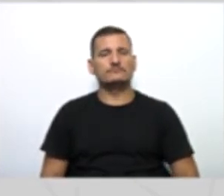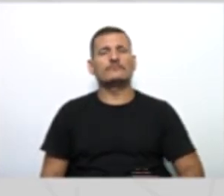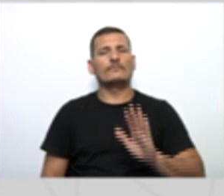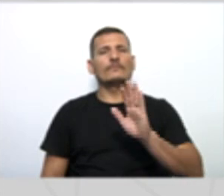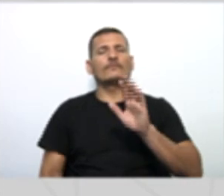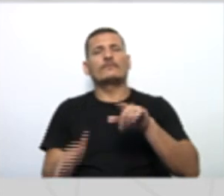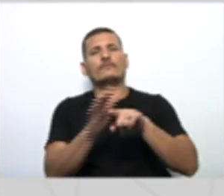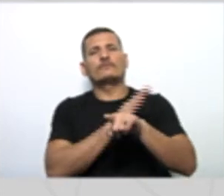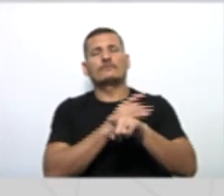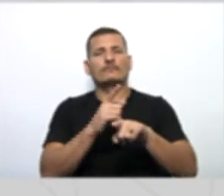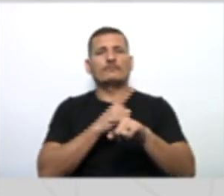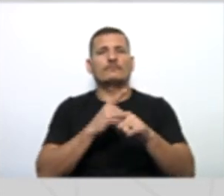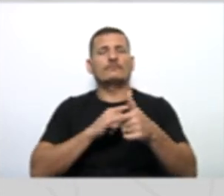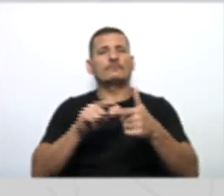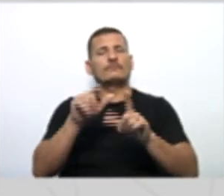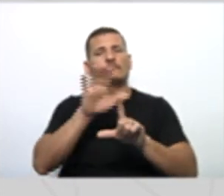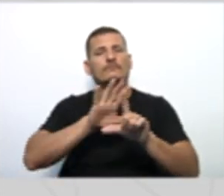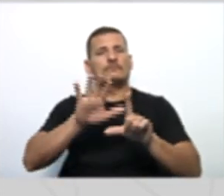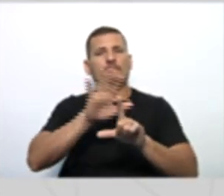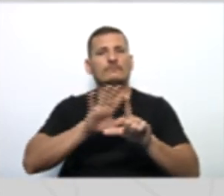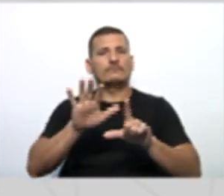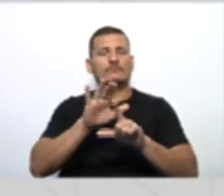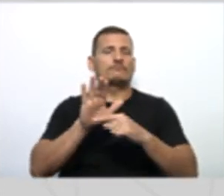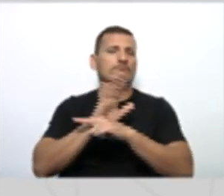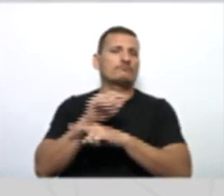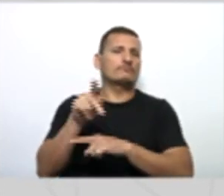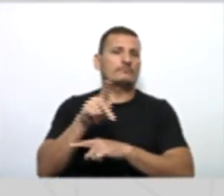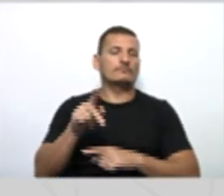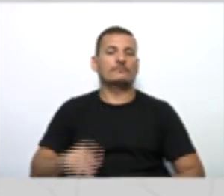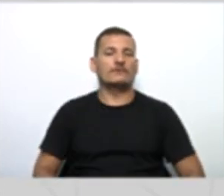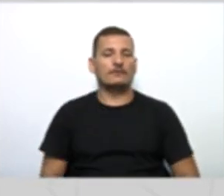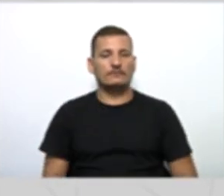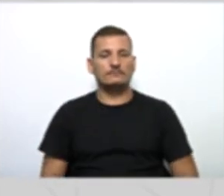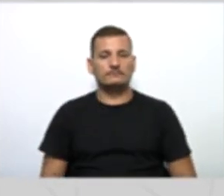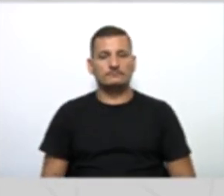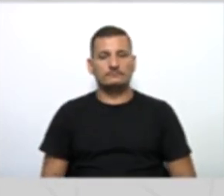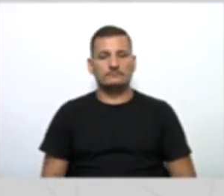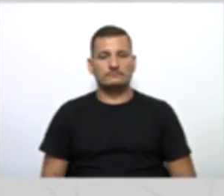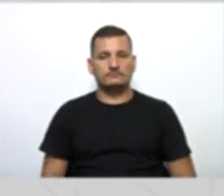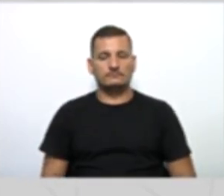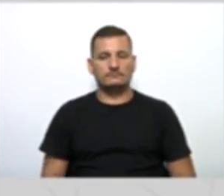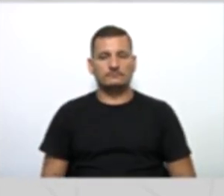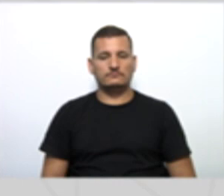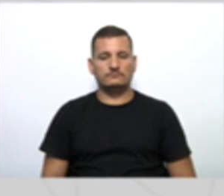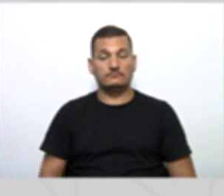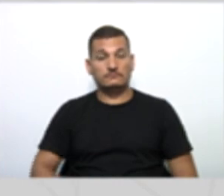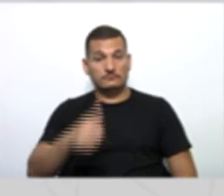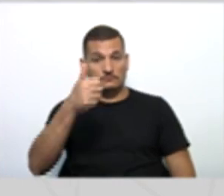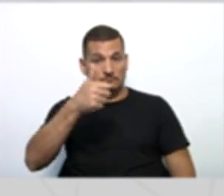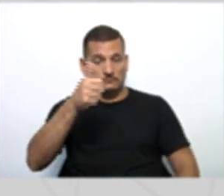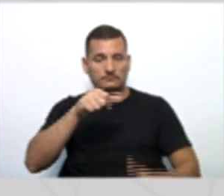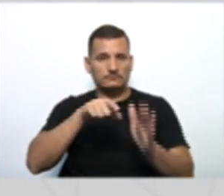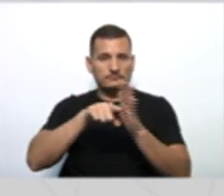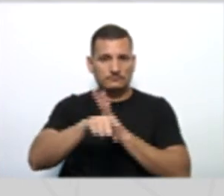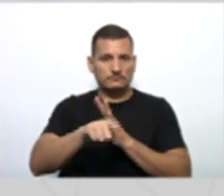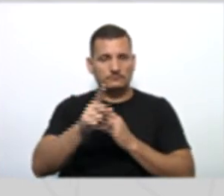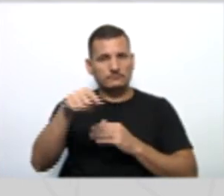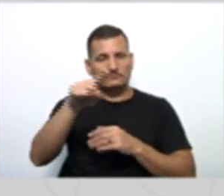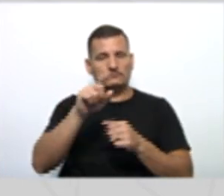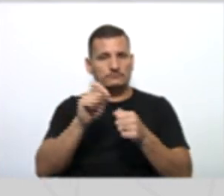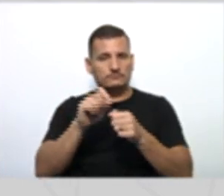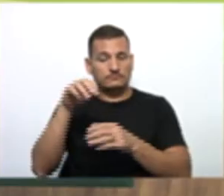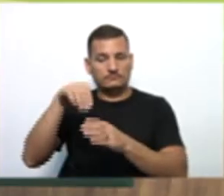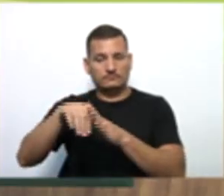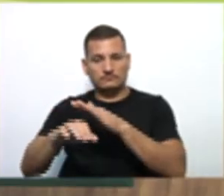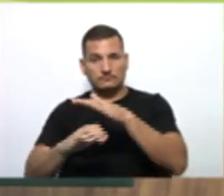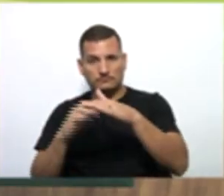que nós temos lá no nosso modelo de formulário, professor Cássio? Então, vamos lá. alunos. A primeira pergunta que vocês vão fazer na